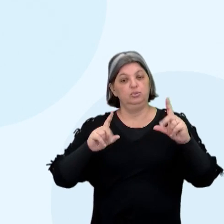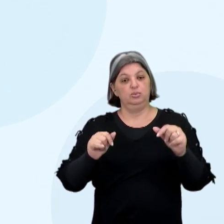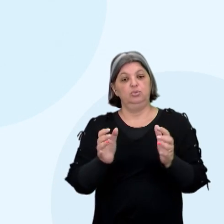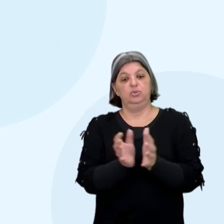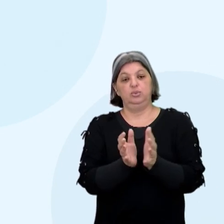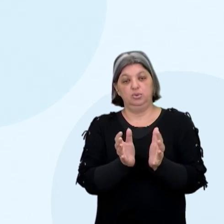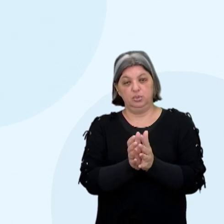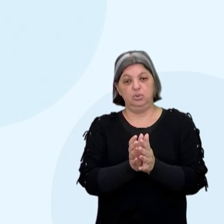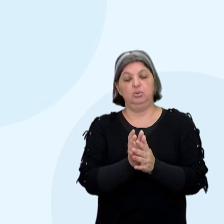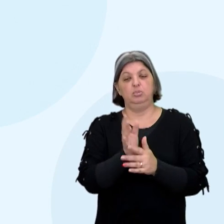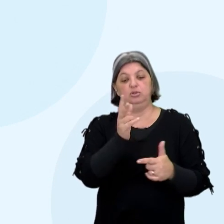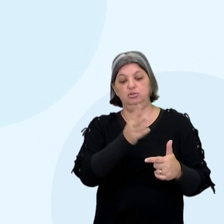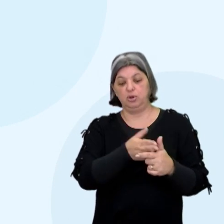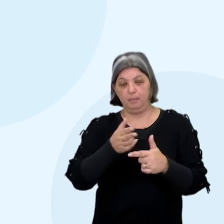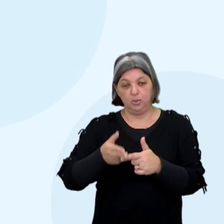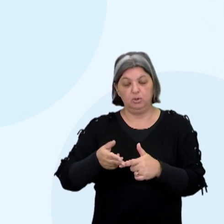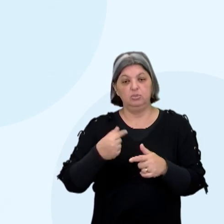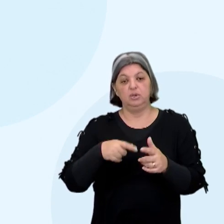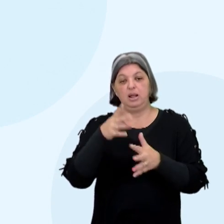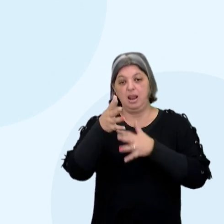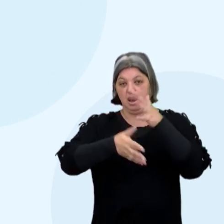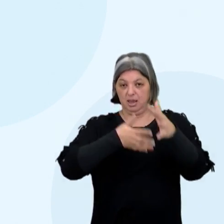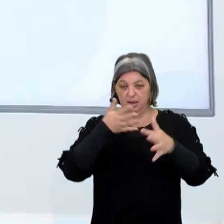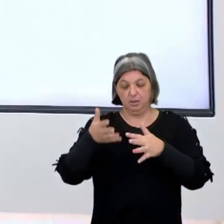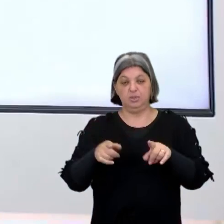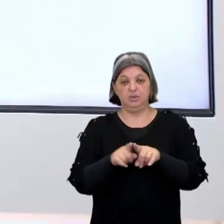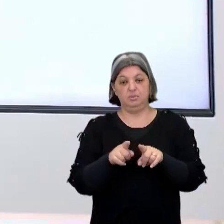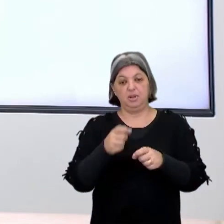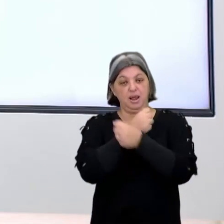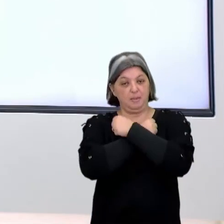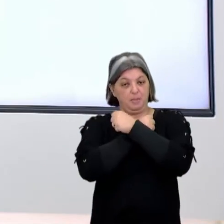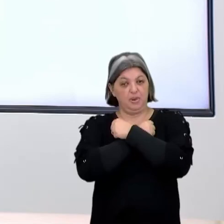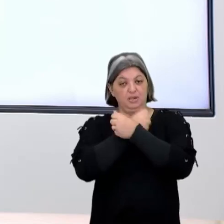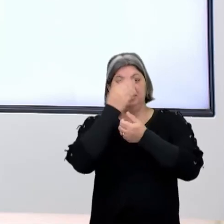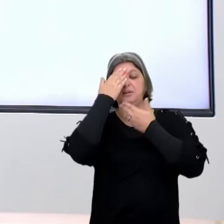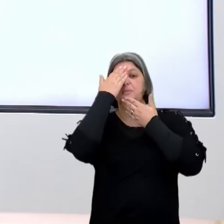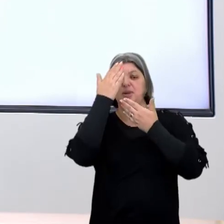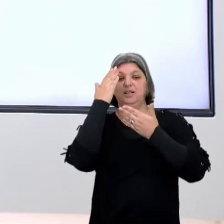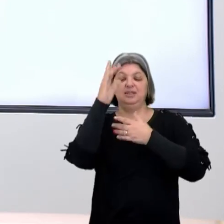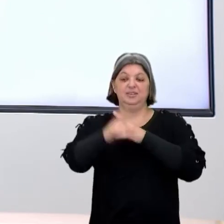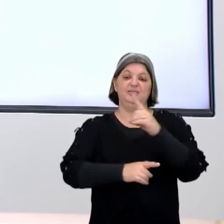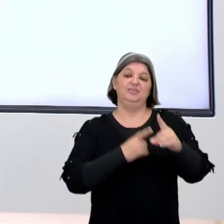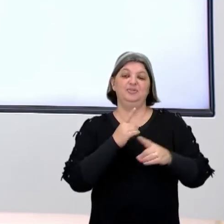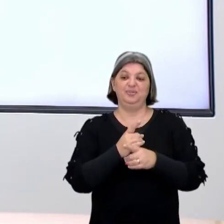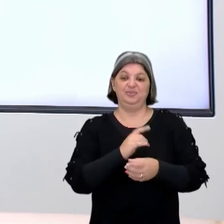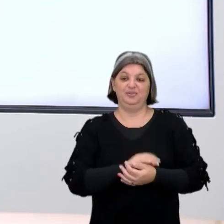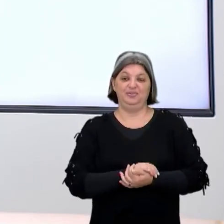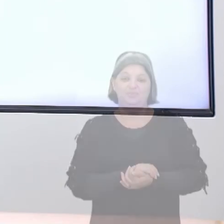produção, nossa produtora, o pessoal das Libras, valeu, um abraço, muito obrigado e até a próxima aula.